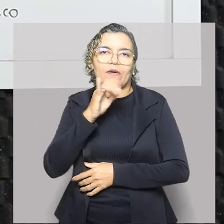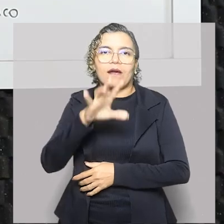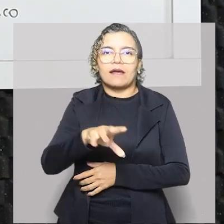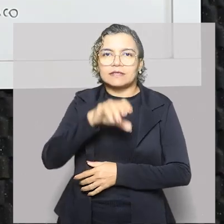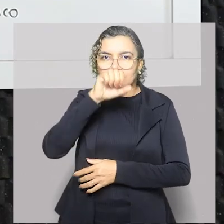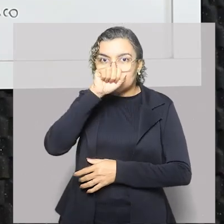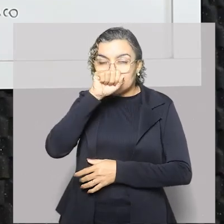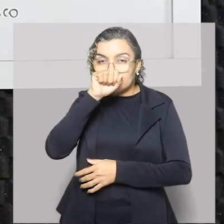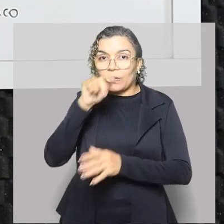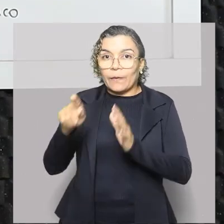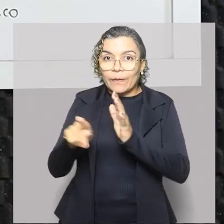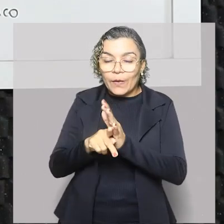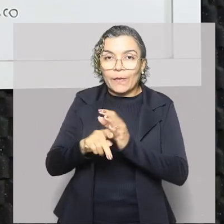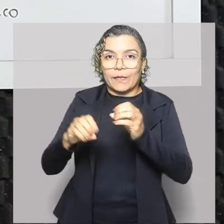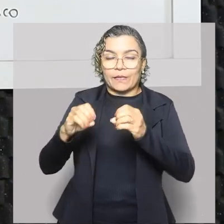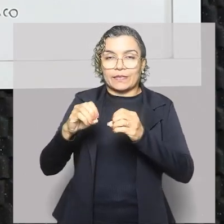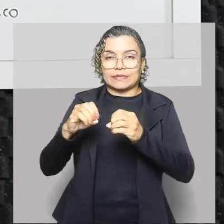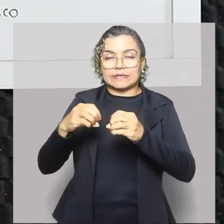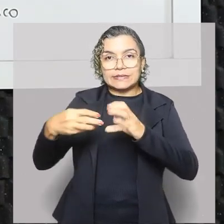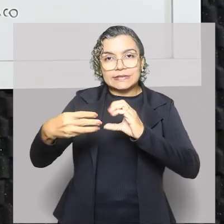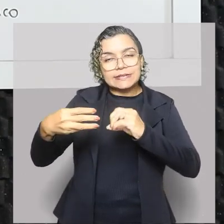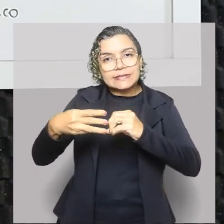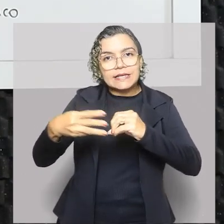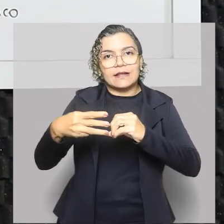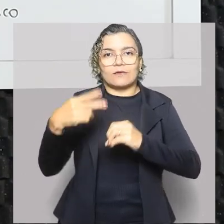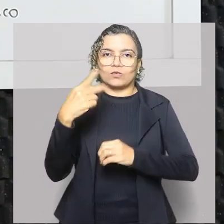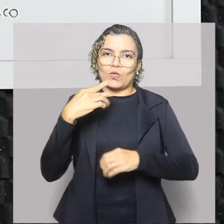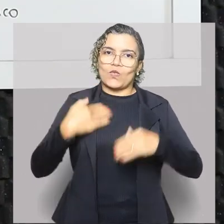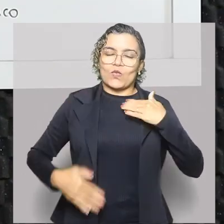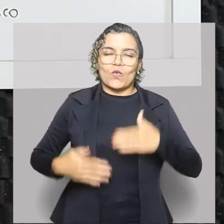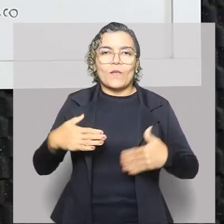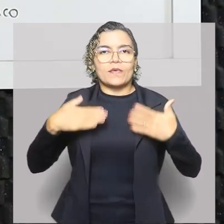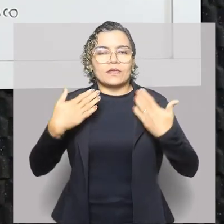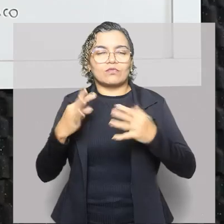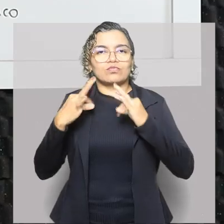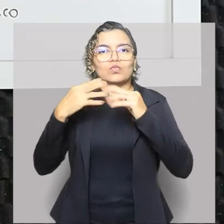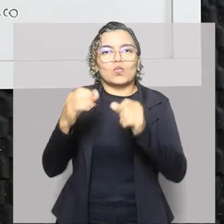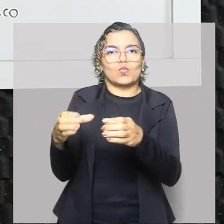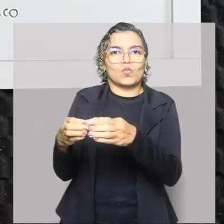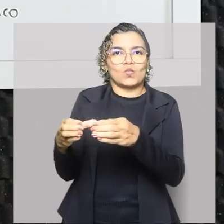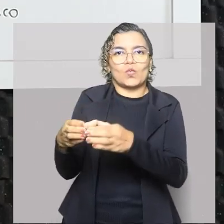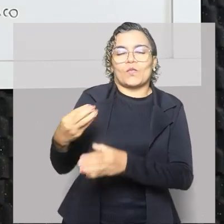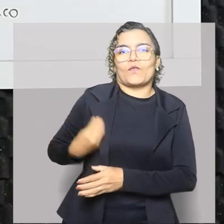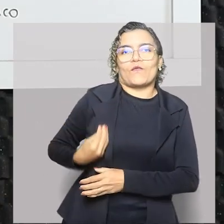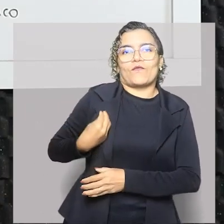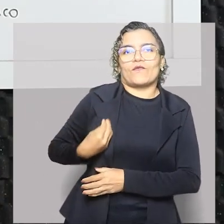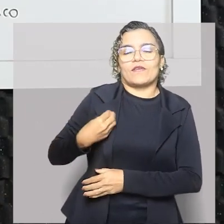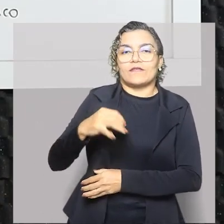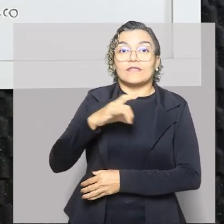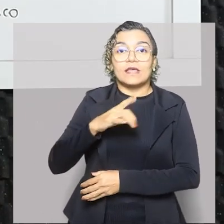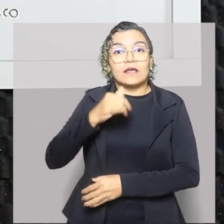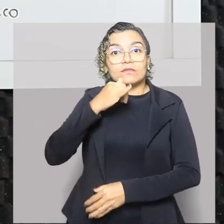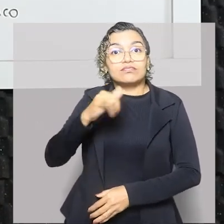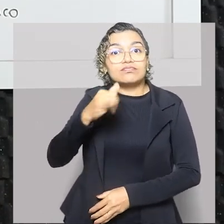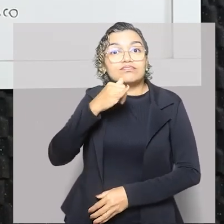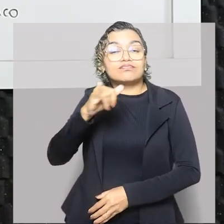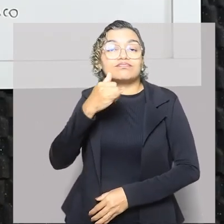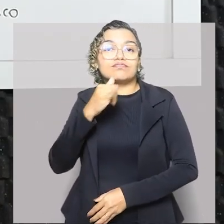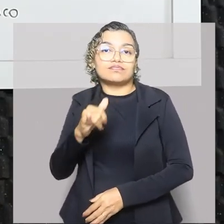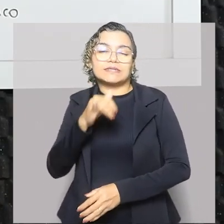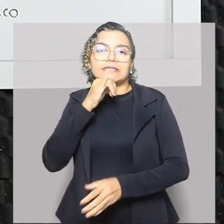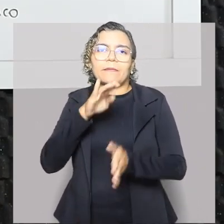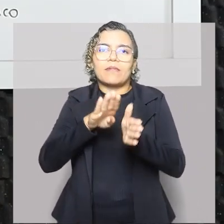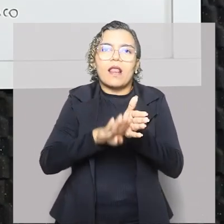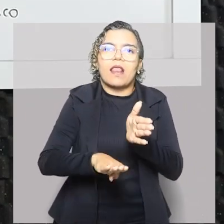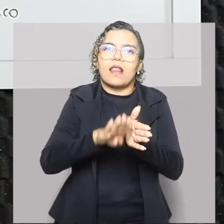respiração celular no teu corpo, certo? Então, todos os organismos vivos, eles têm um gasto energético para manter ali, né,